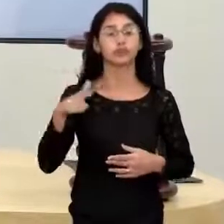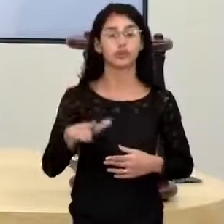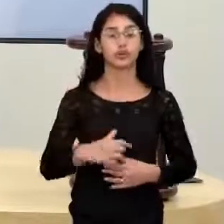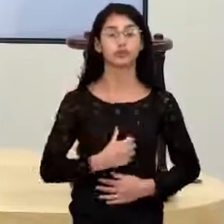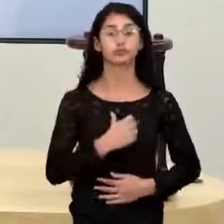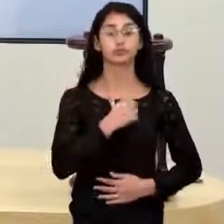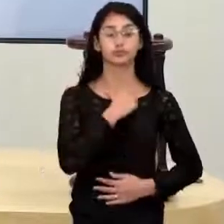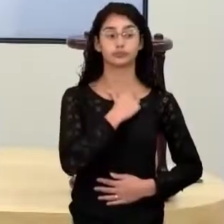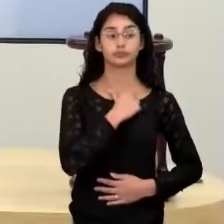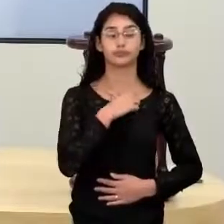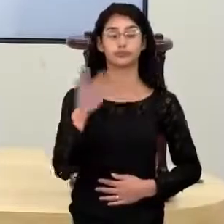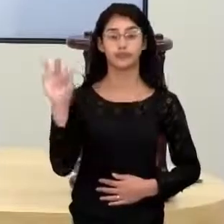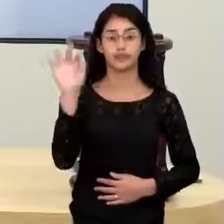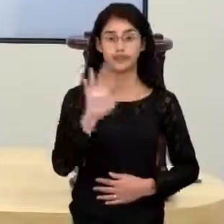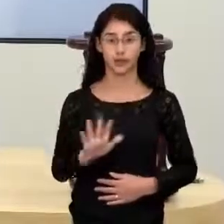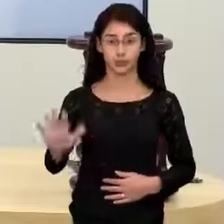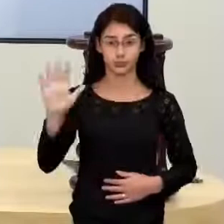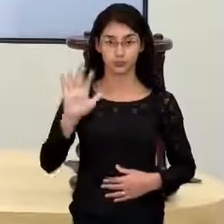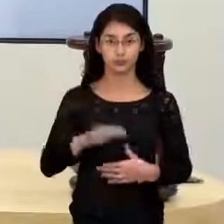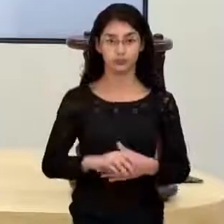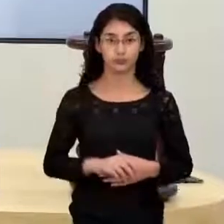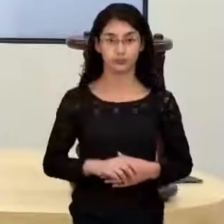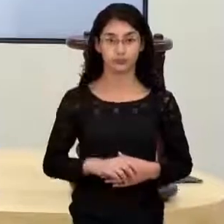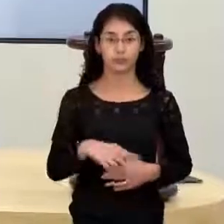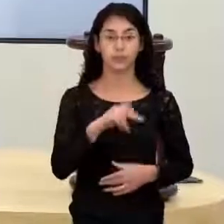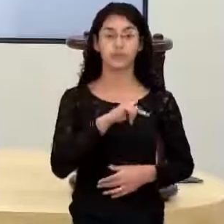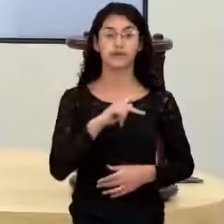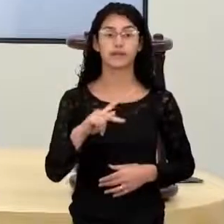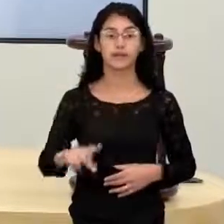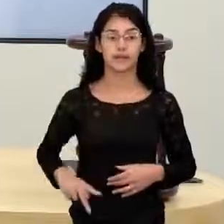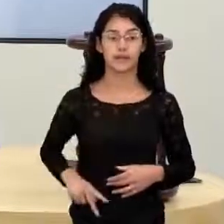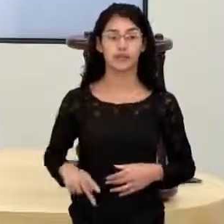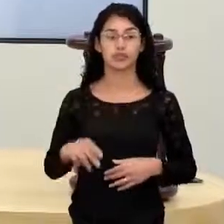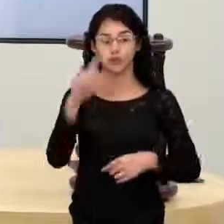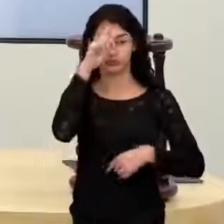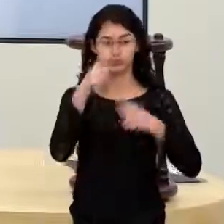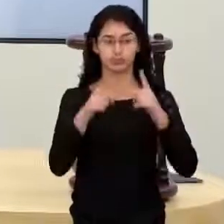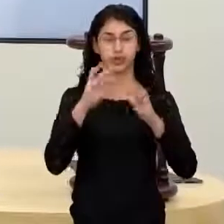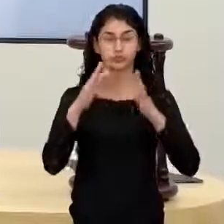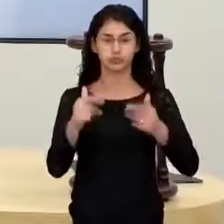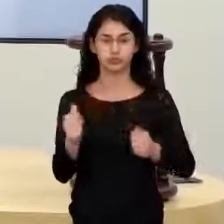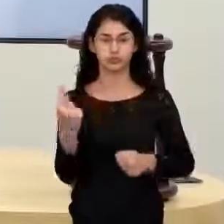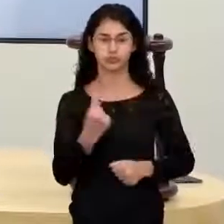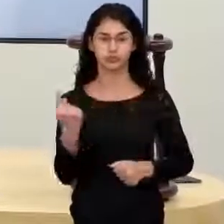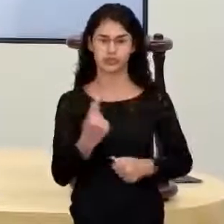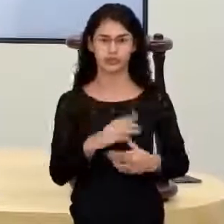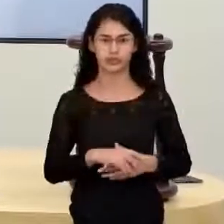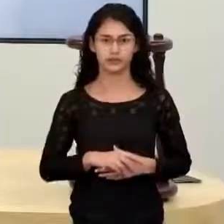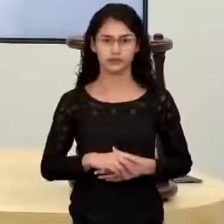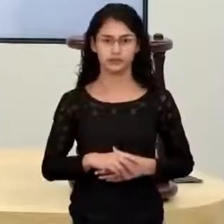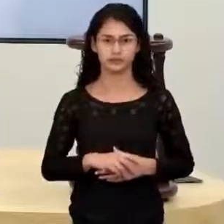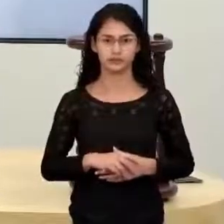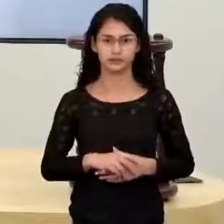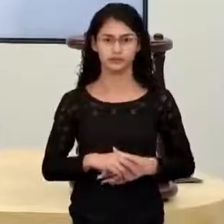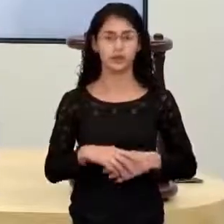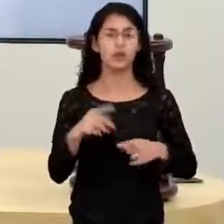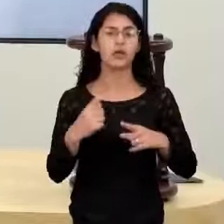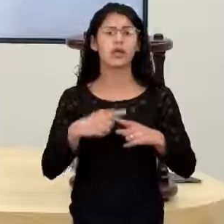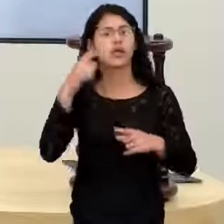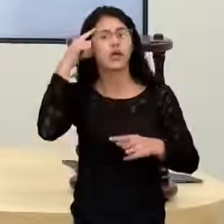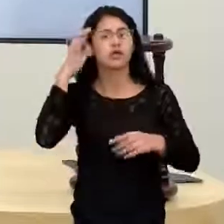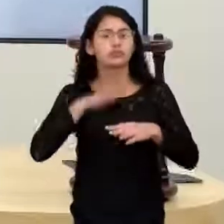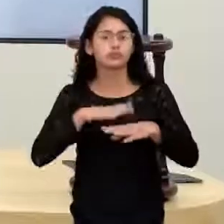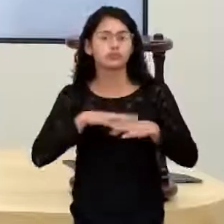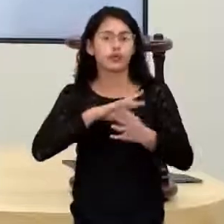Executivo Federal, o presidente ele vai administrar sozinho tudo? Né? Porque pensa quantas coisas ele precisa resolver,